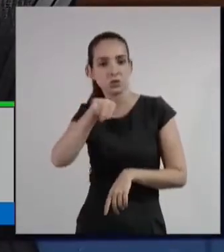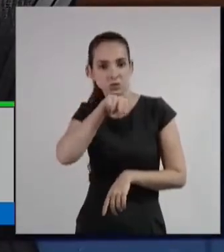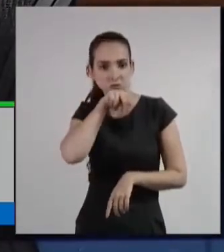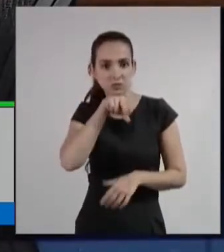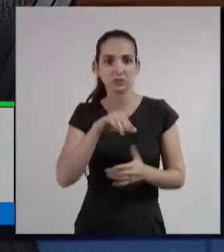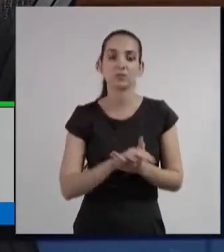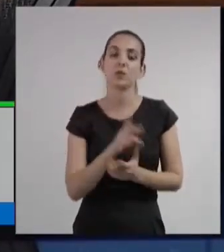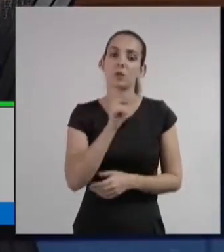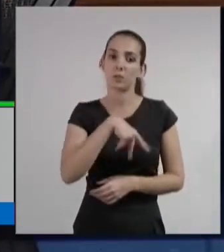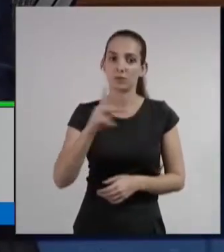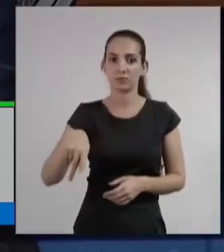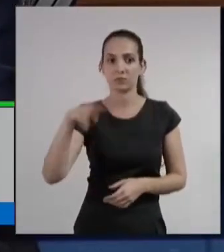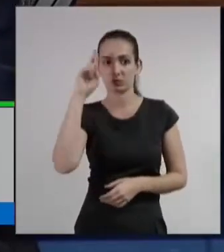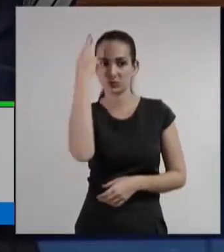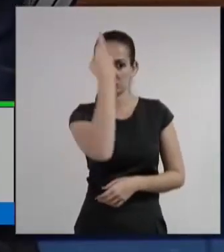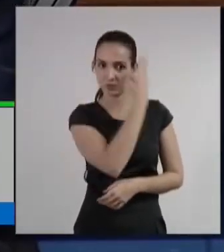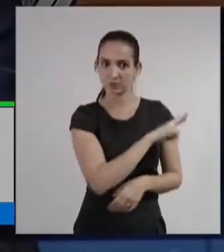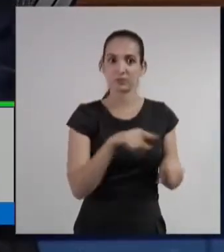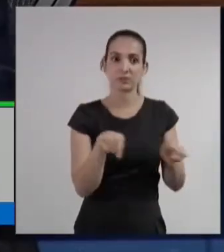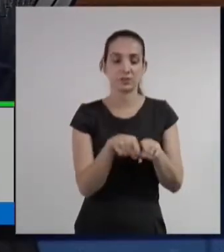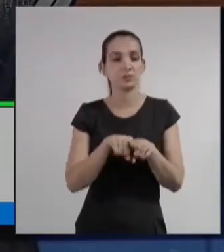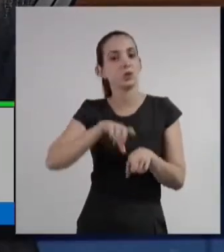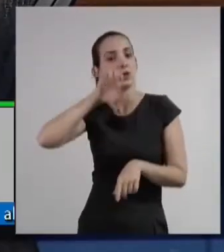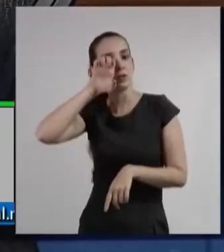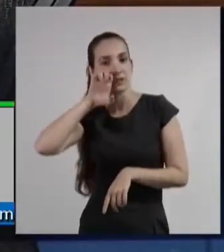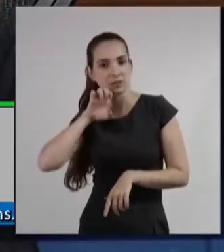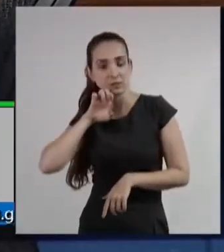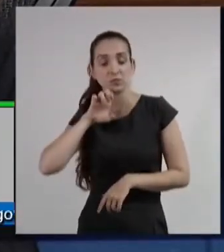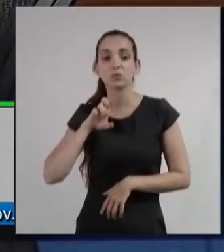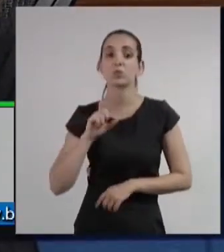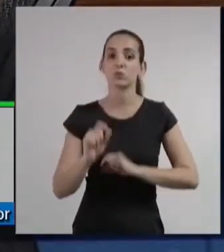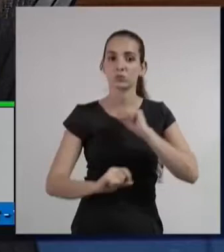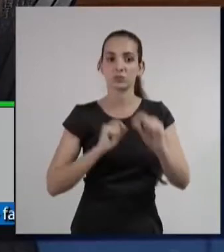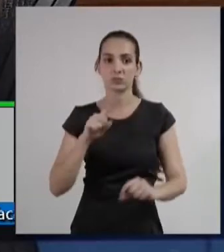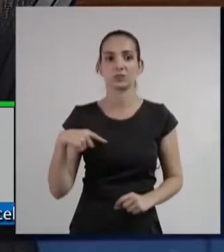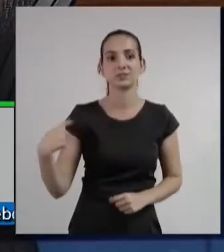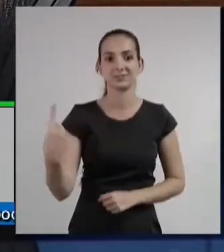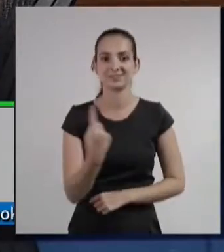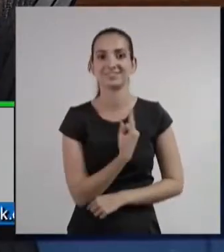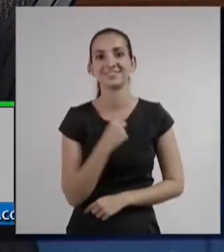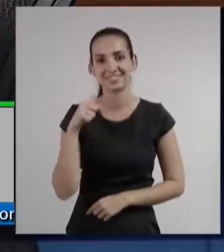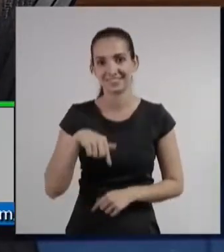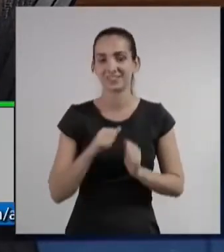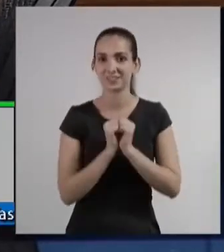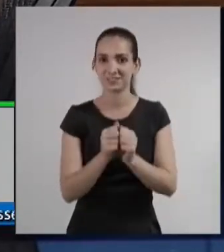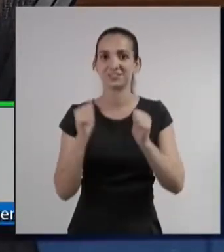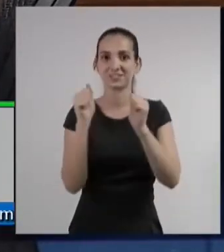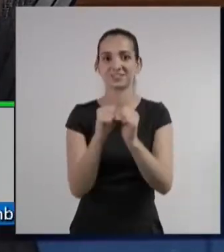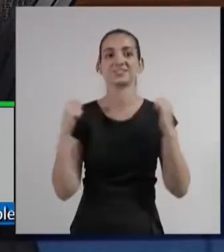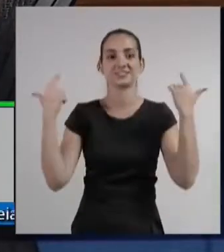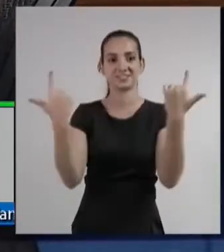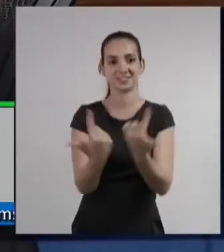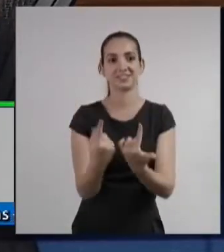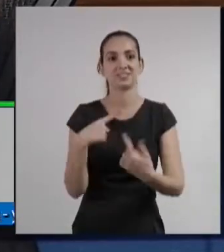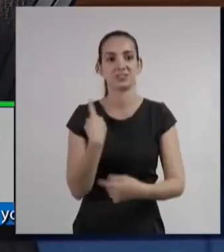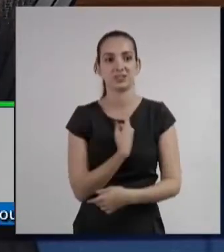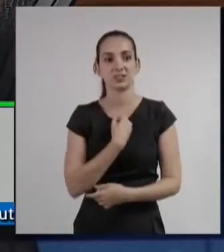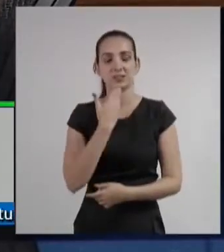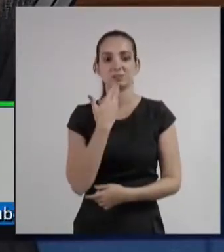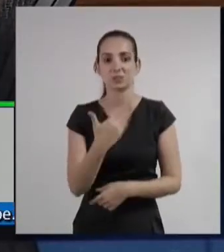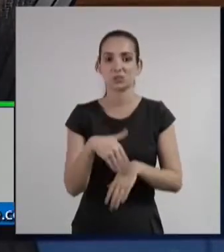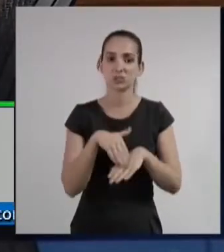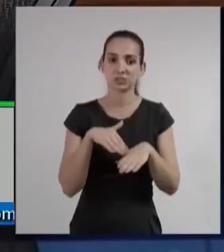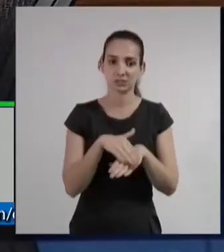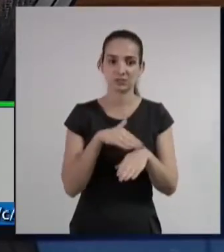deputado professor Rinaldo e o deputado Enelvo Fellini, em que nós, em nome dessa casa, fomos pedir a conversar